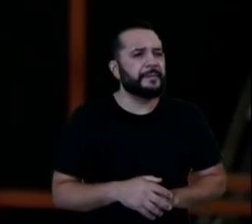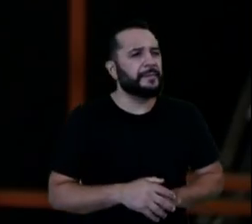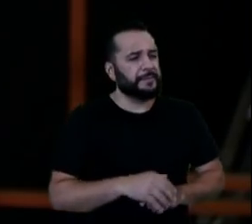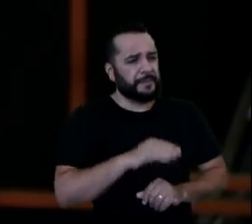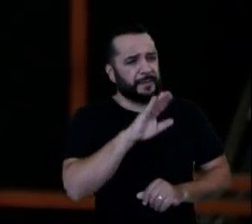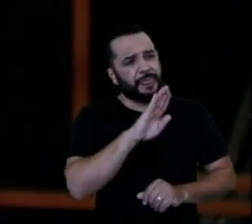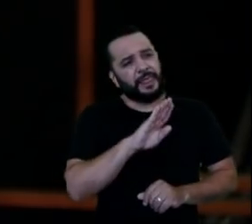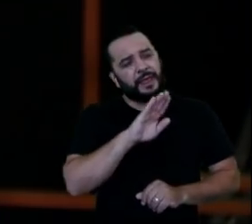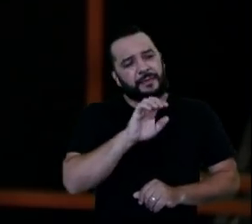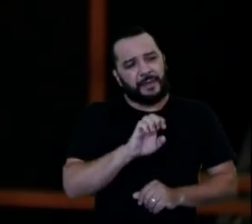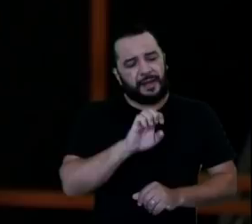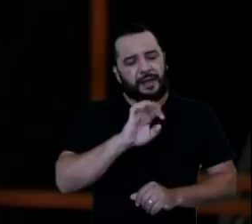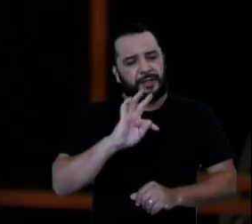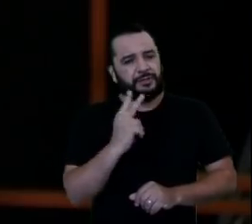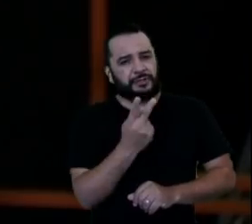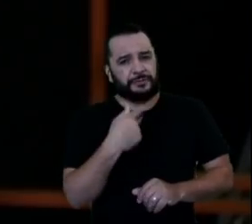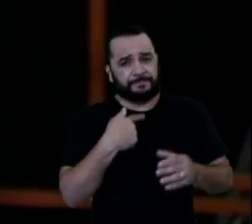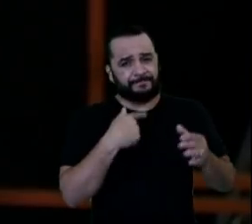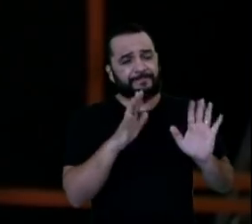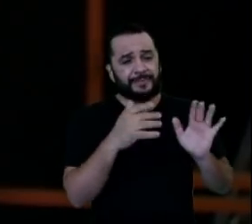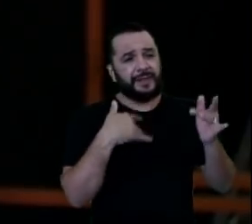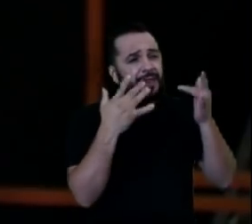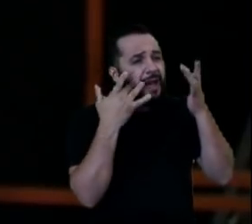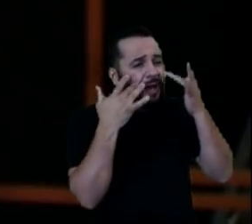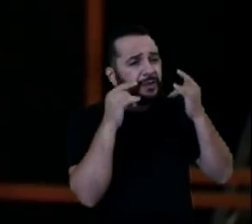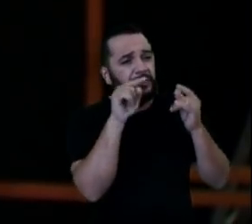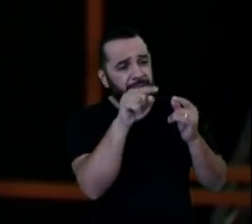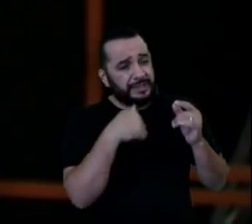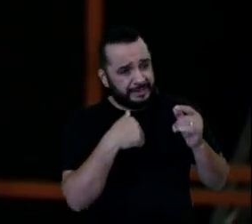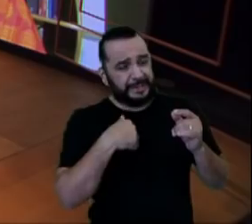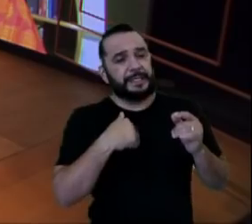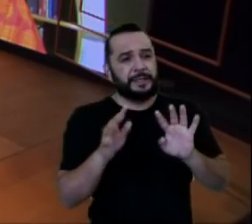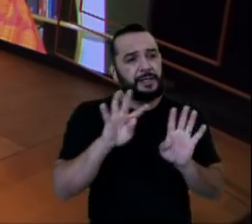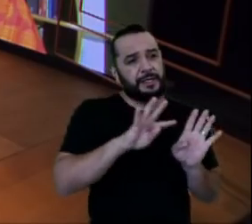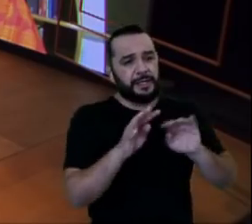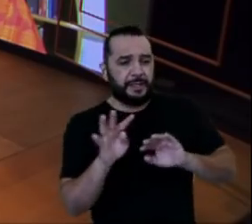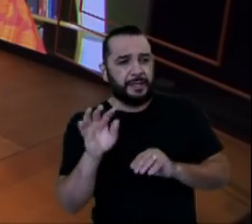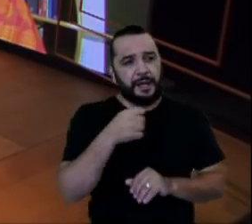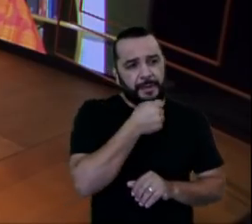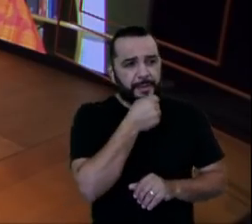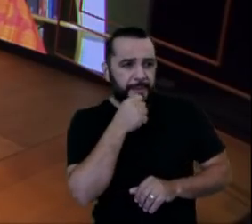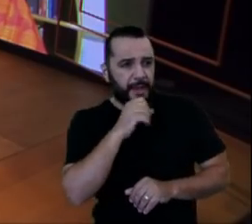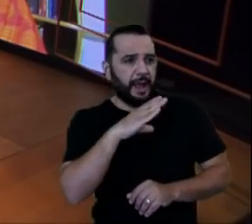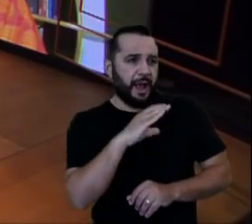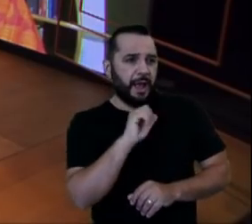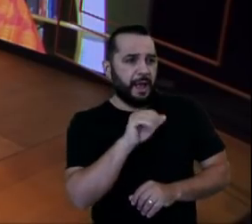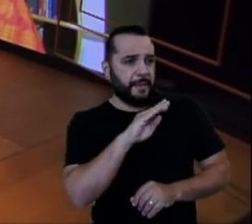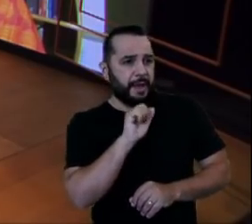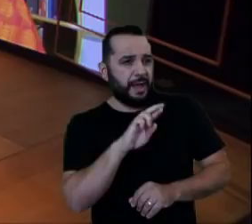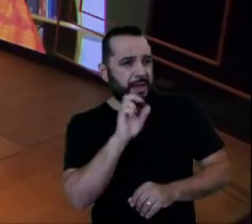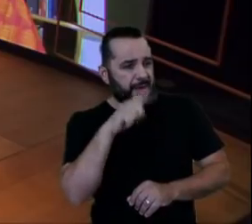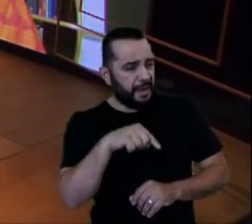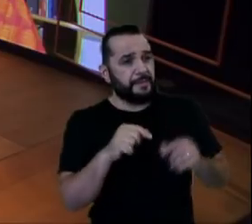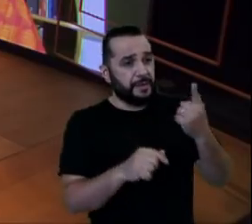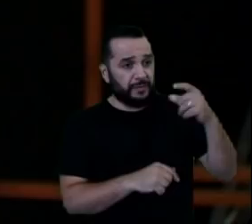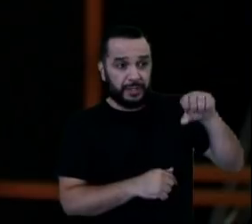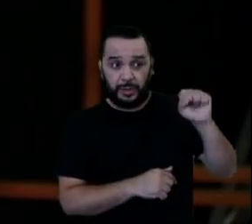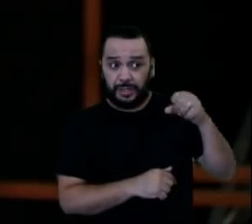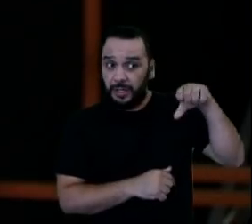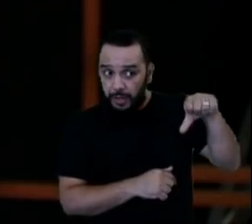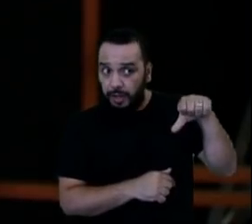televisão. Eu fiz ali também O Direito de Nascer, por exemplo, que foi uma novela icônica, né? A segunda versão, eu fui Isabel Cristina